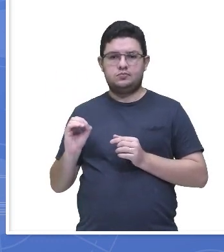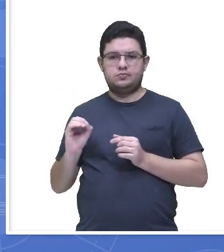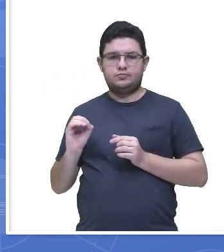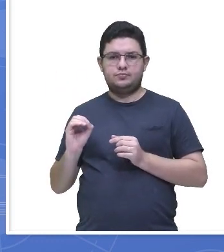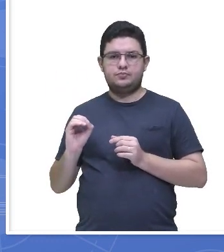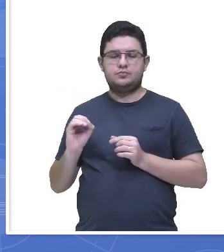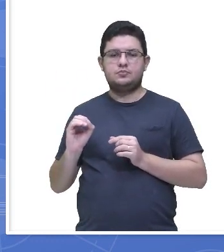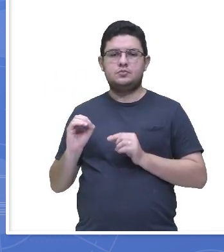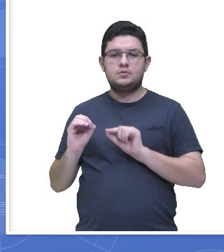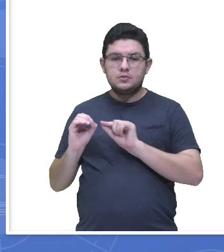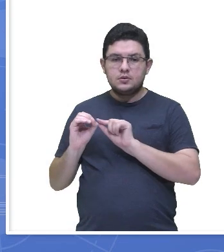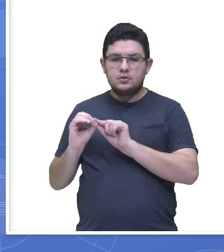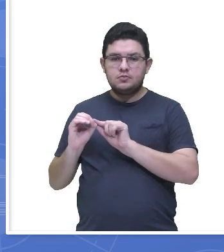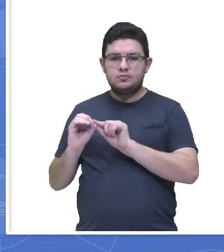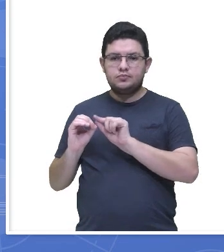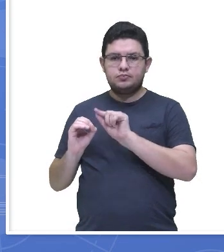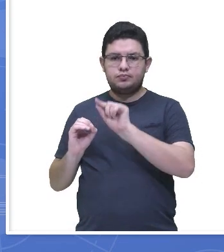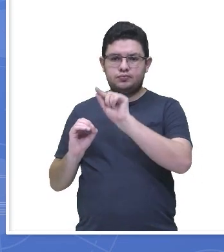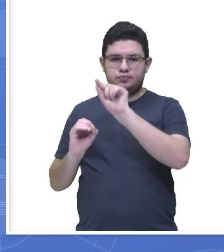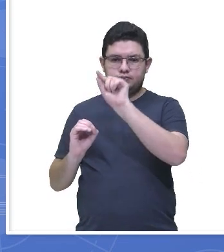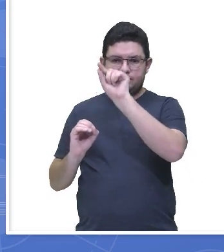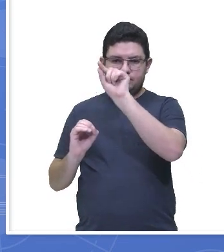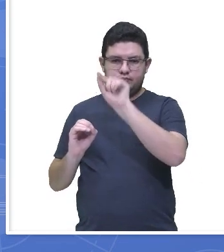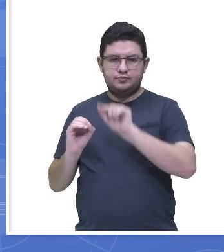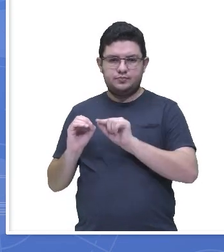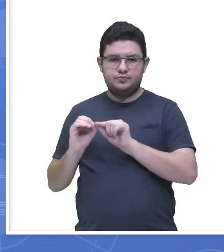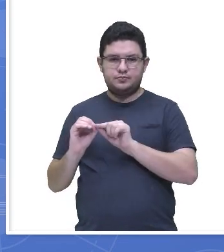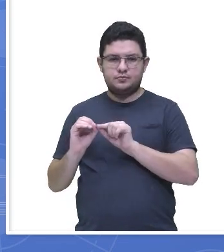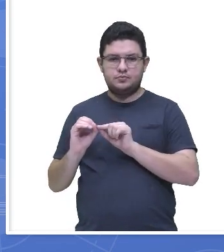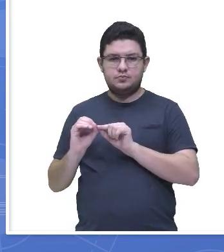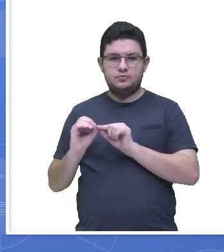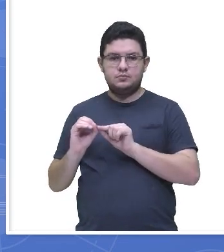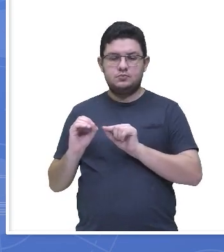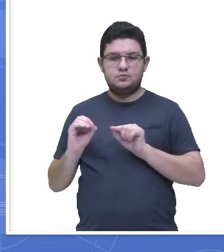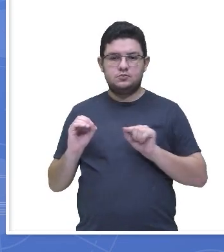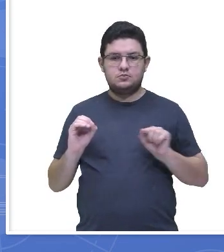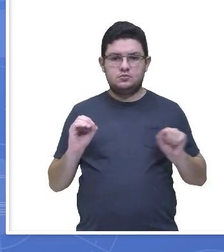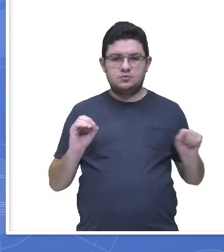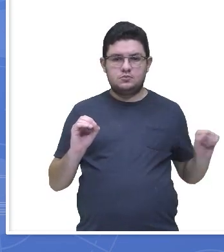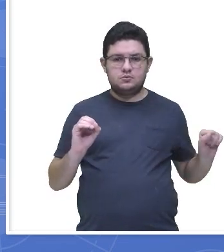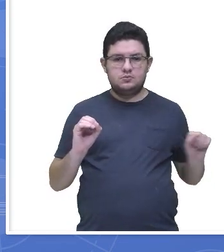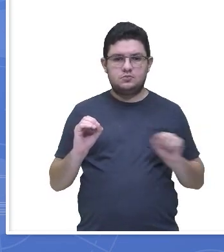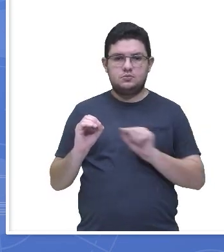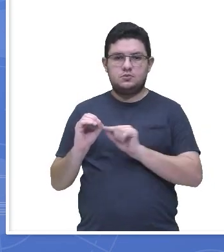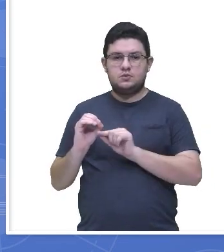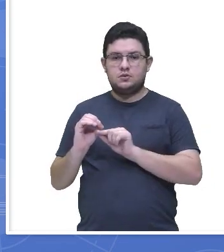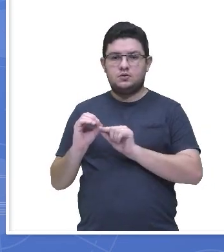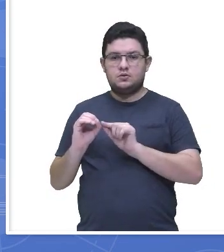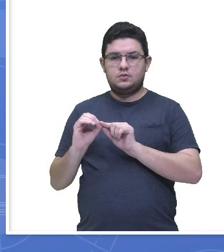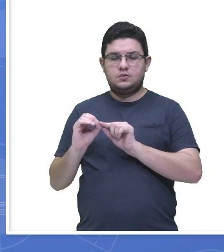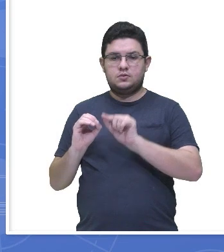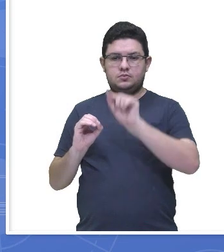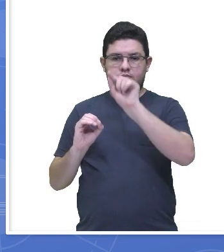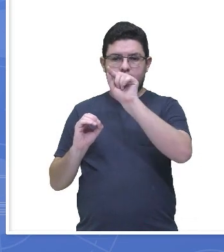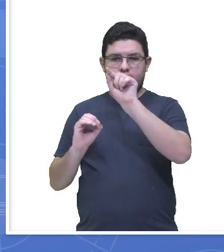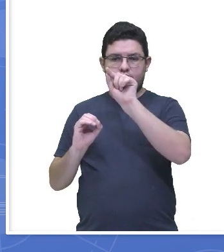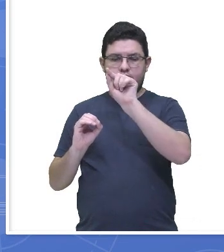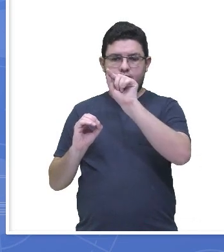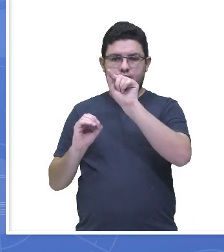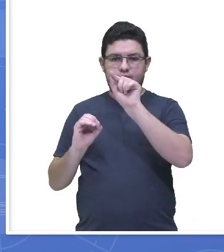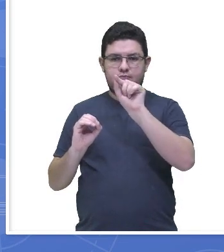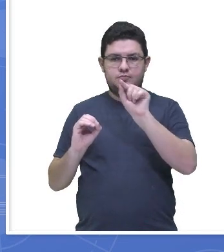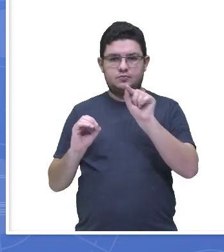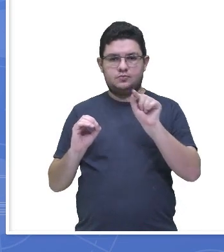que a velocidade deve ser negativa. E esse gráfico é baseado exatamente na função horária da posição, S igual